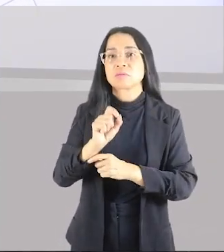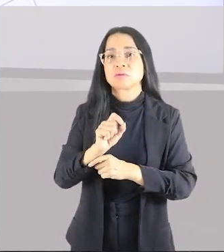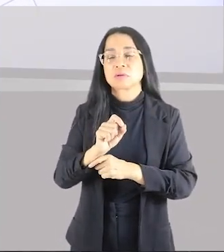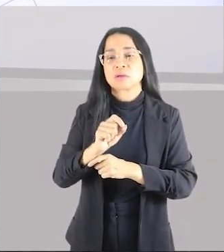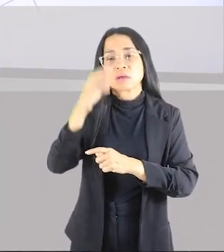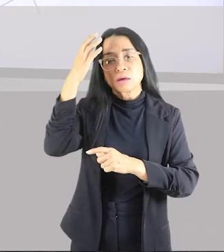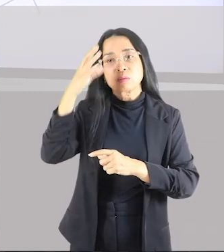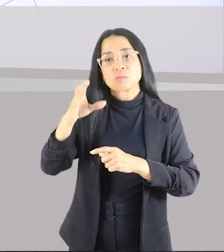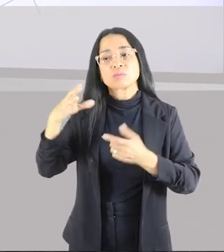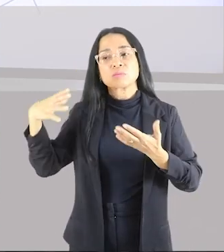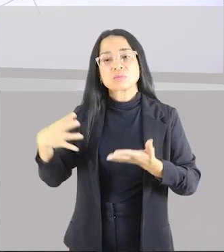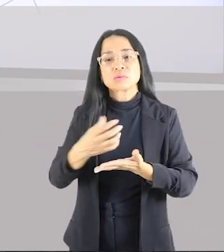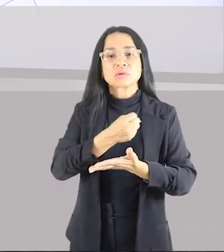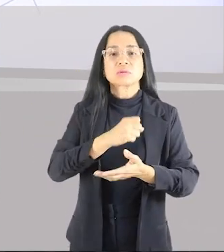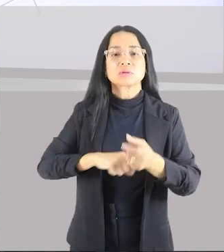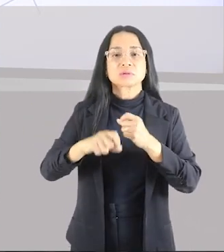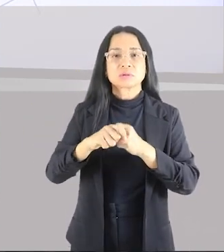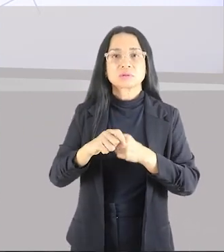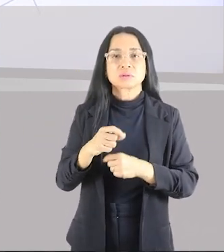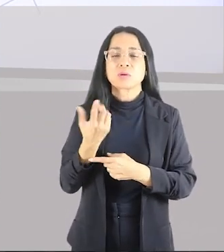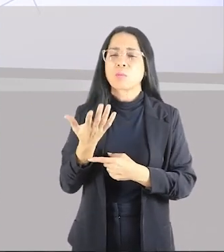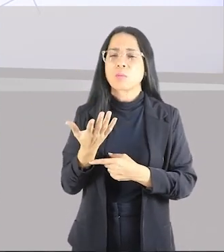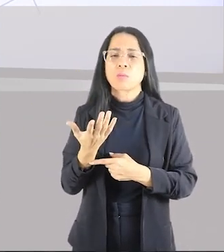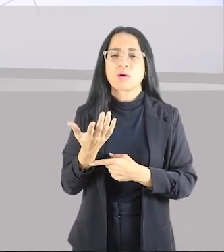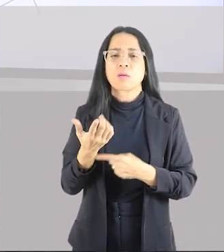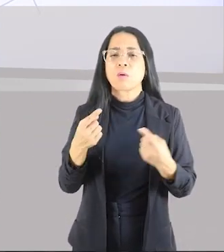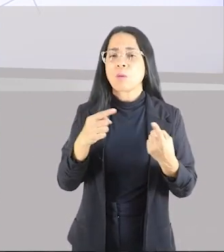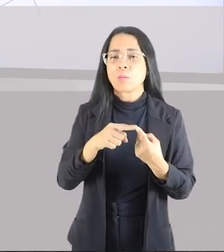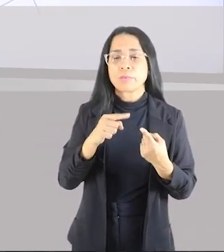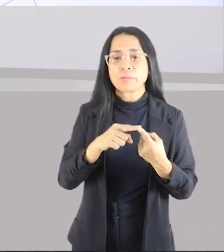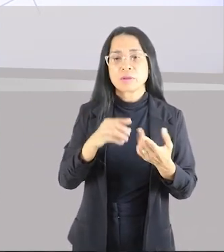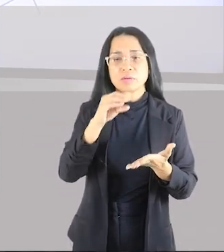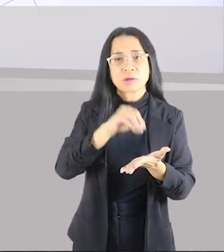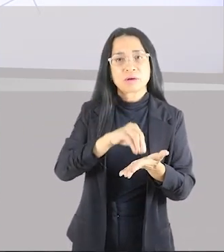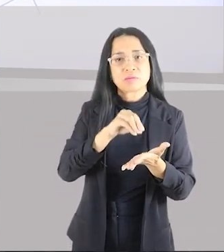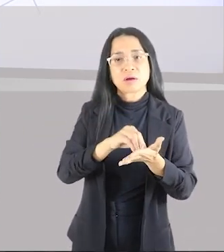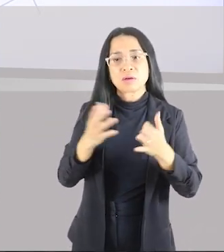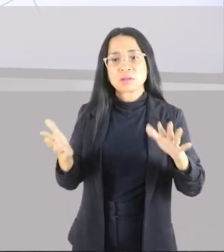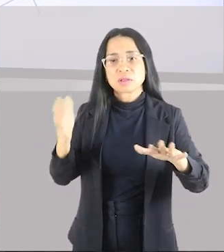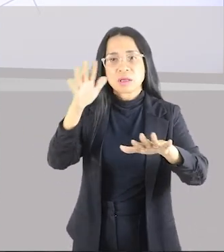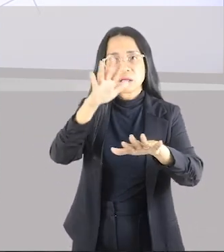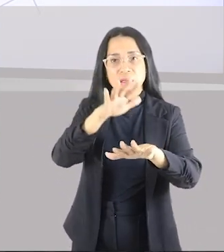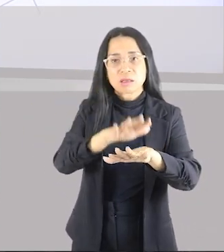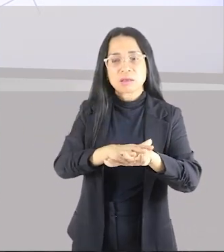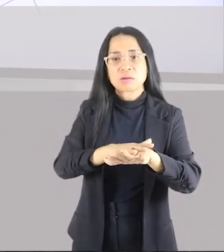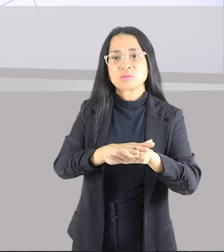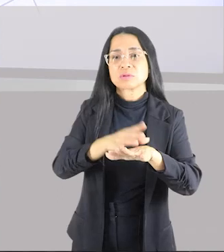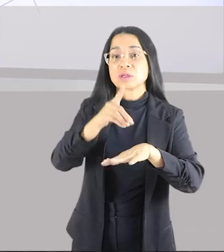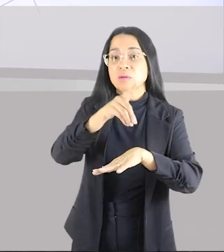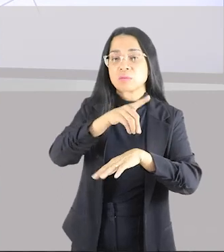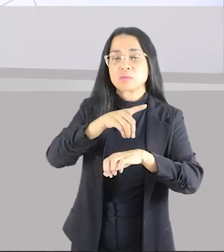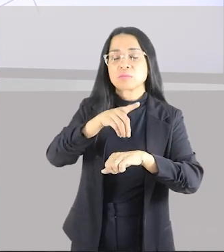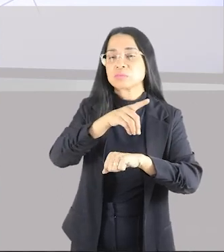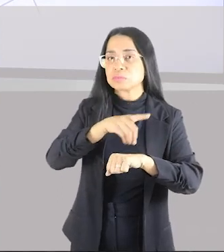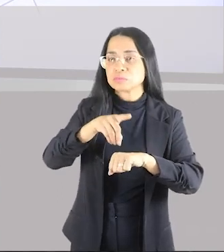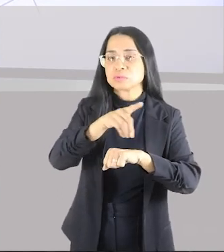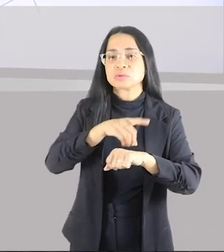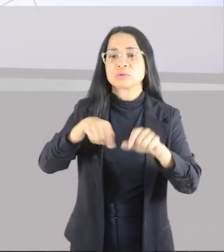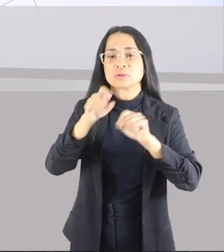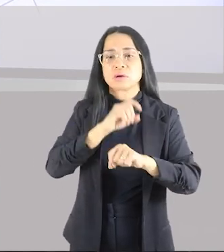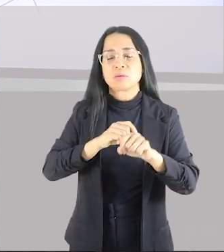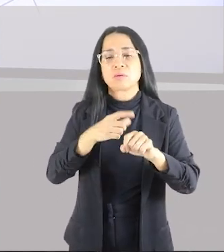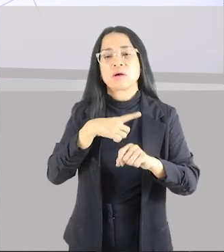se depara hoje com uma falta incisiva e massiva da inclusão digital. Para eu ter tecnologias de